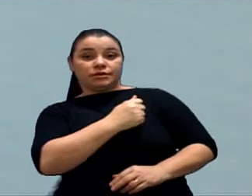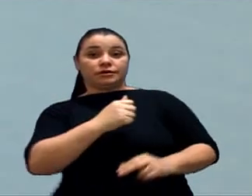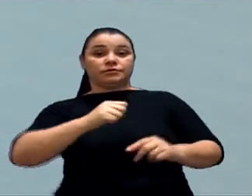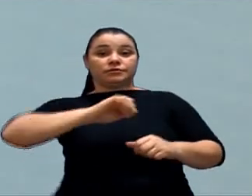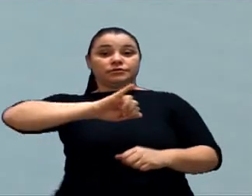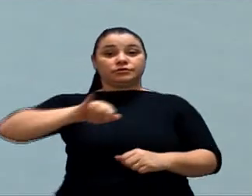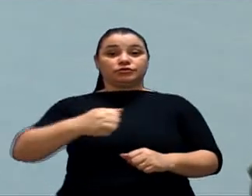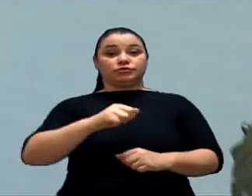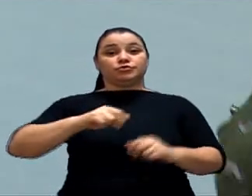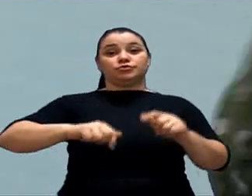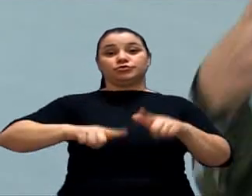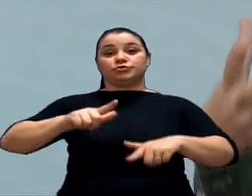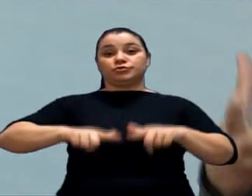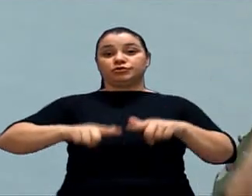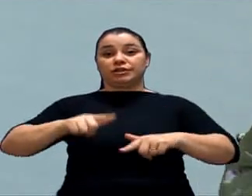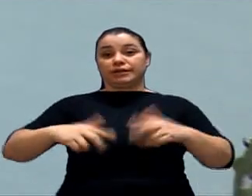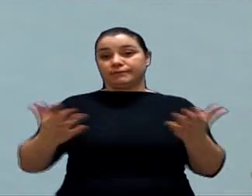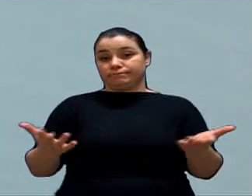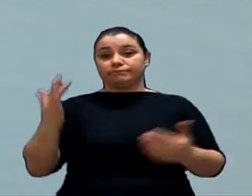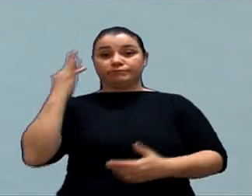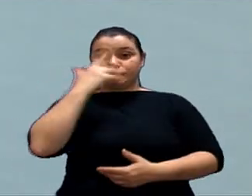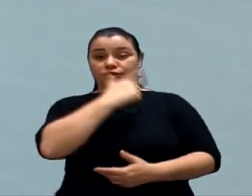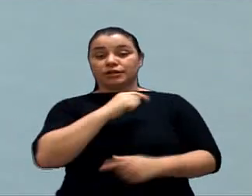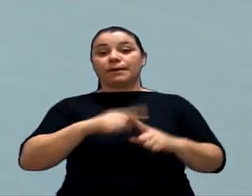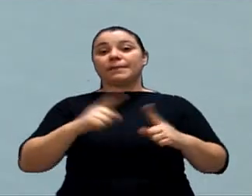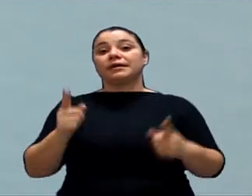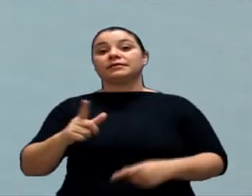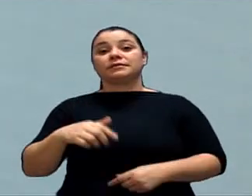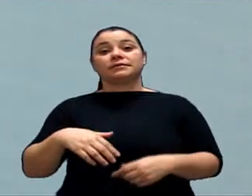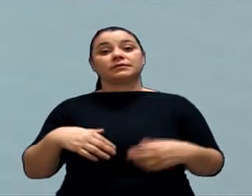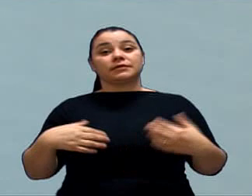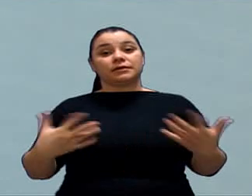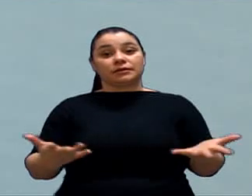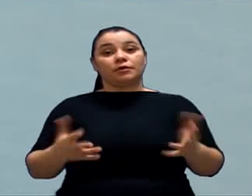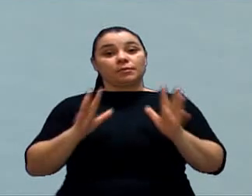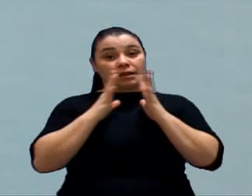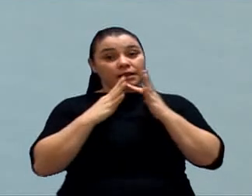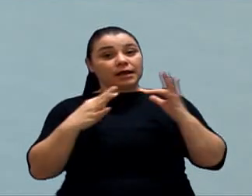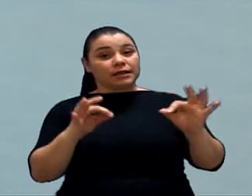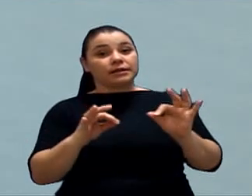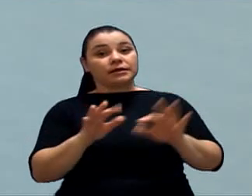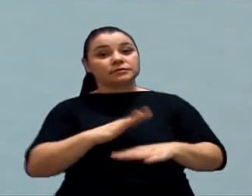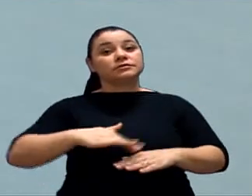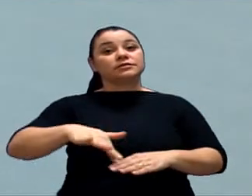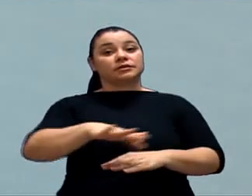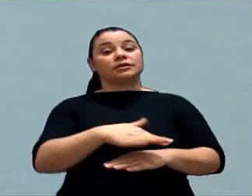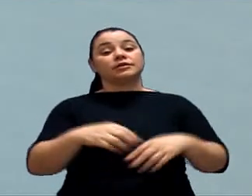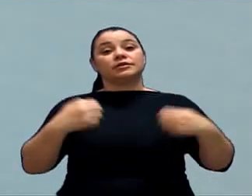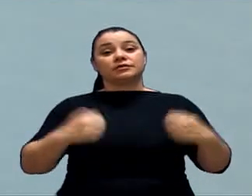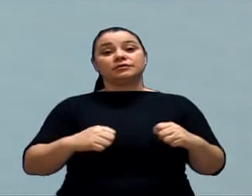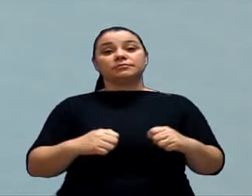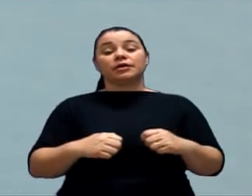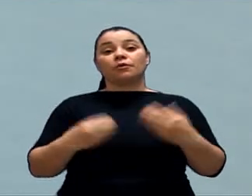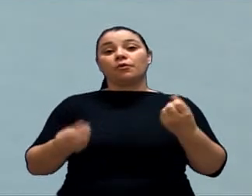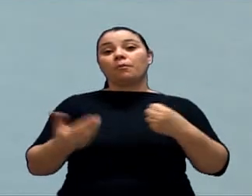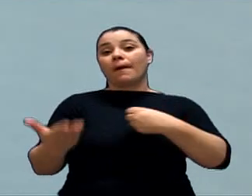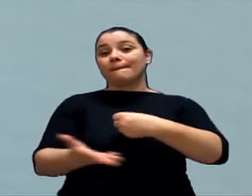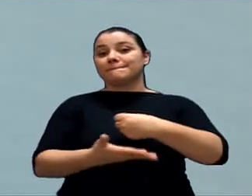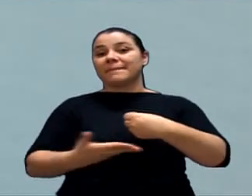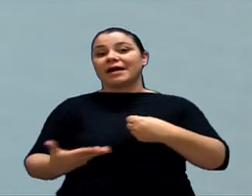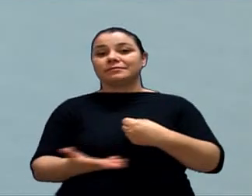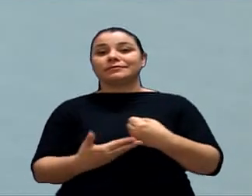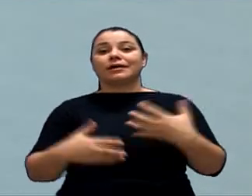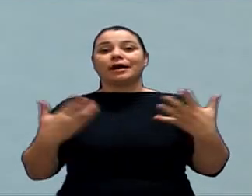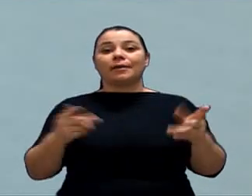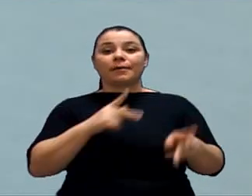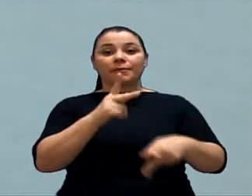Julina, né? Uma festa bonita, mas quando na atenção primária, quando as questões básicas da